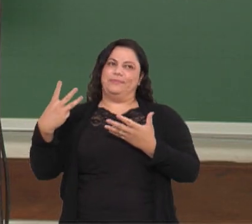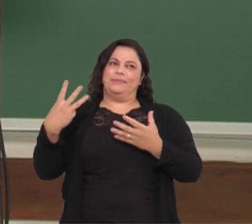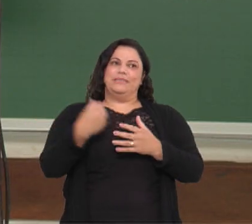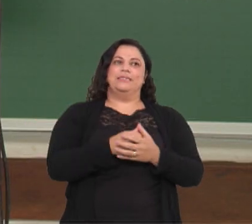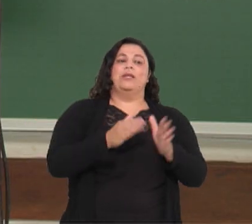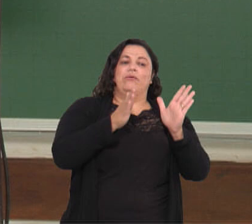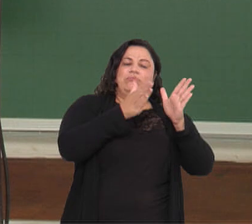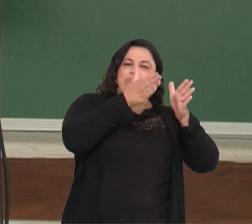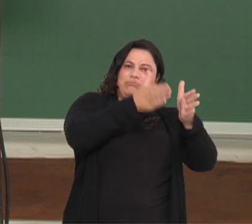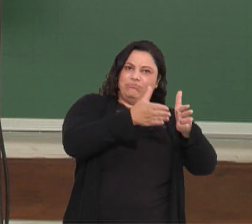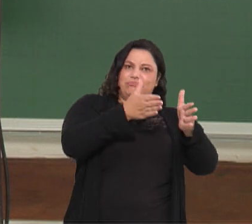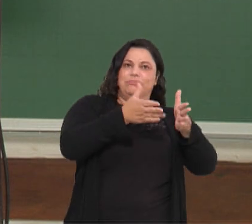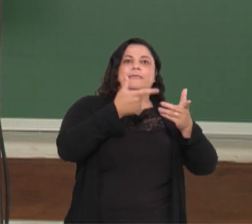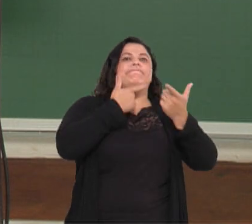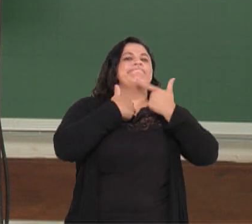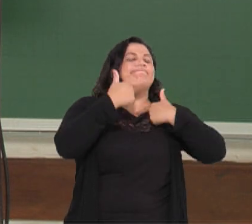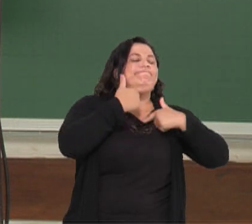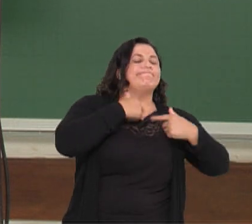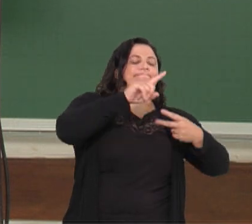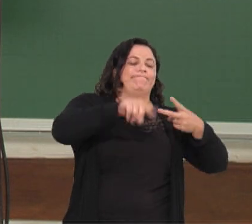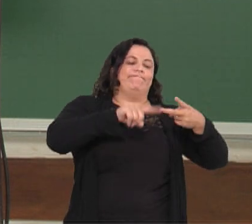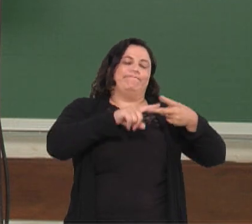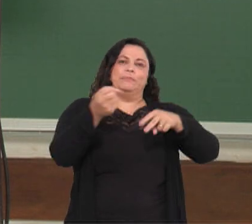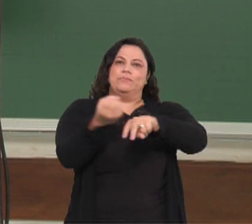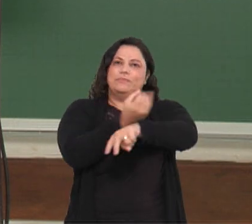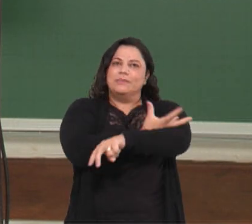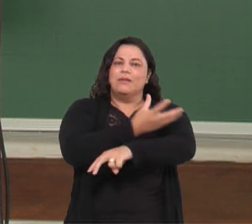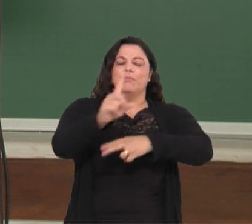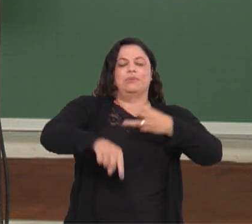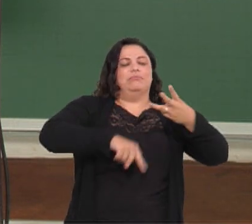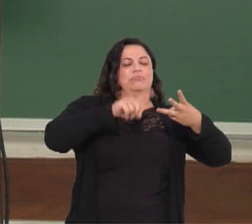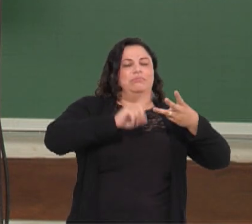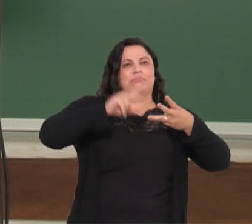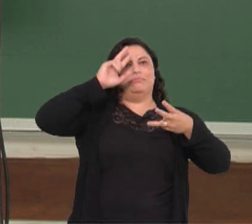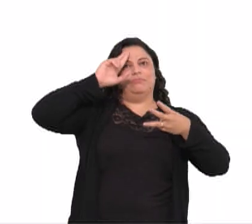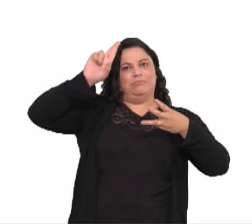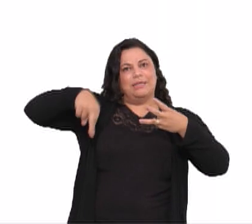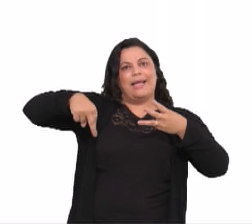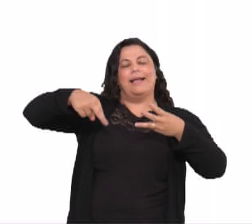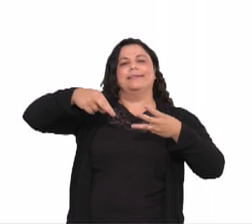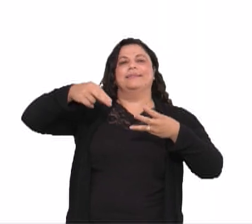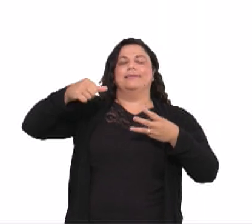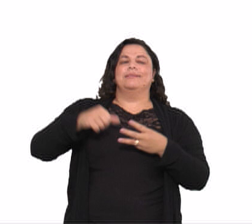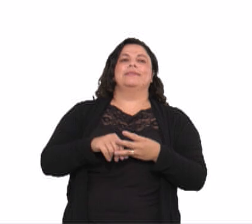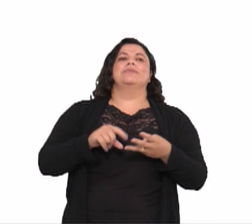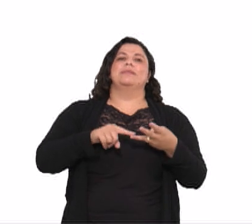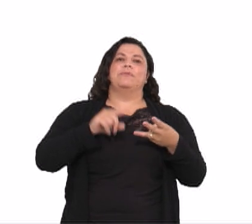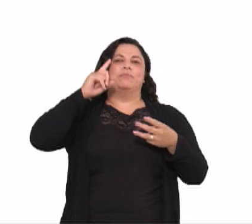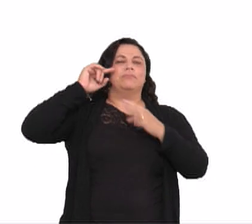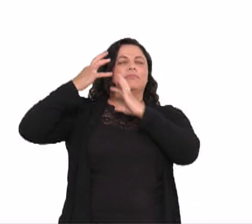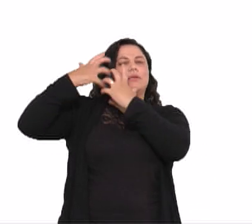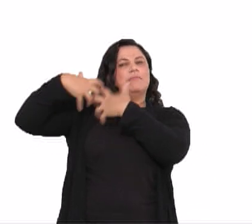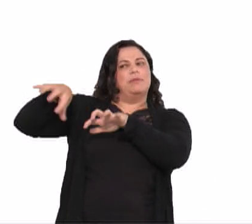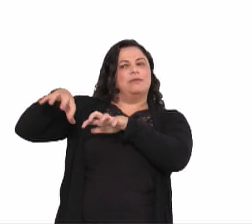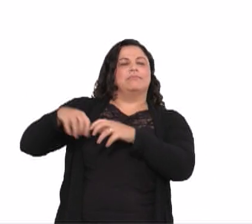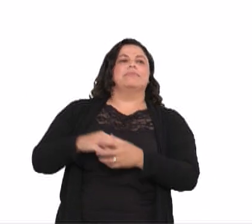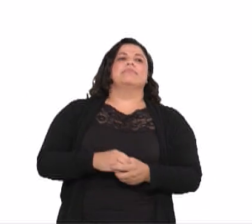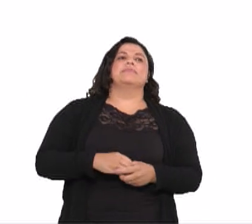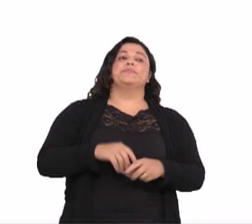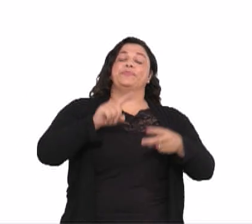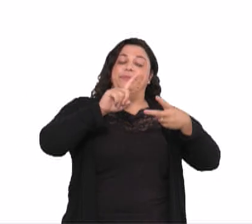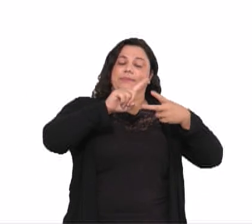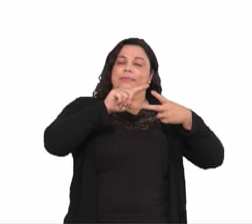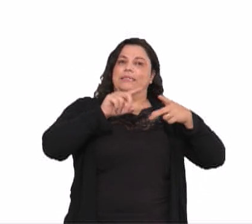uma parte emocional, irascível, ou então uma parte racional. Temos as virtudes, cada parte da alma vai ter uma